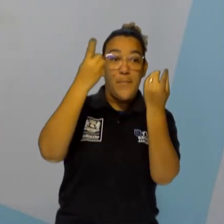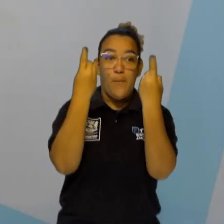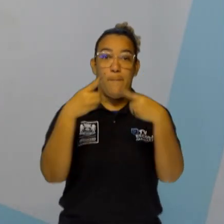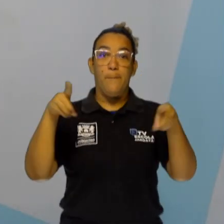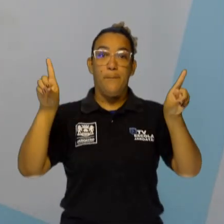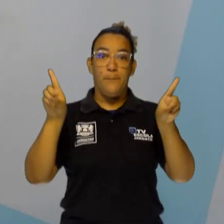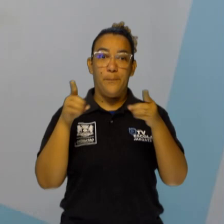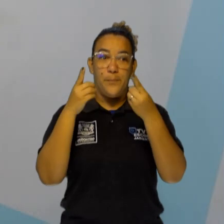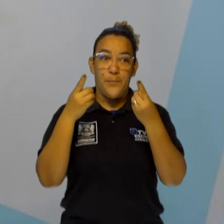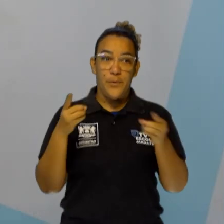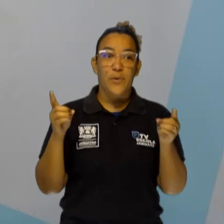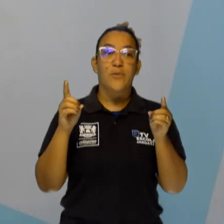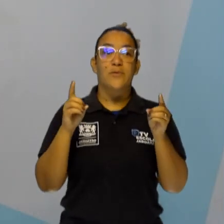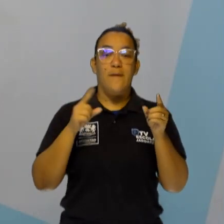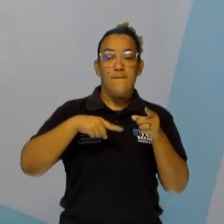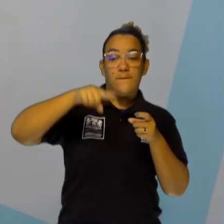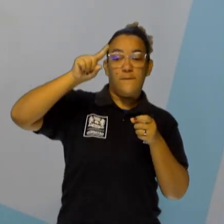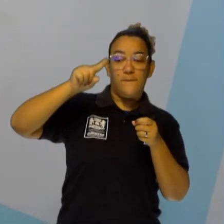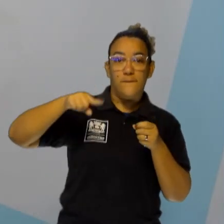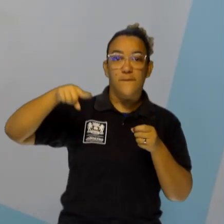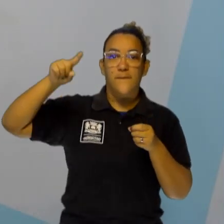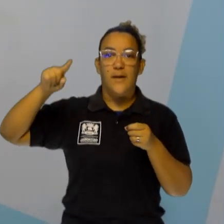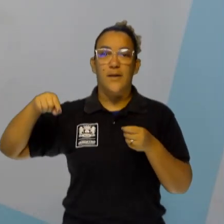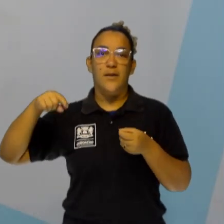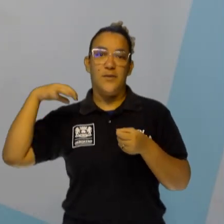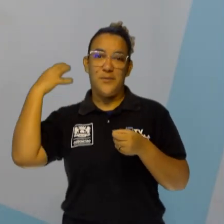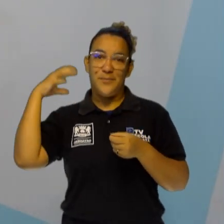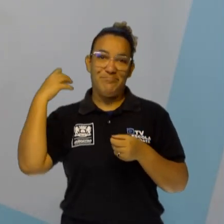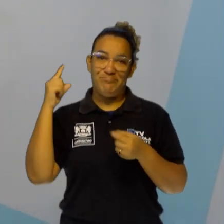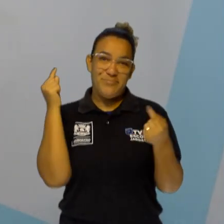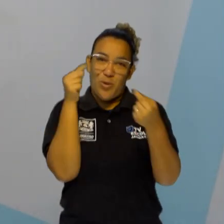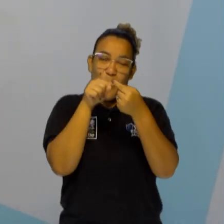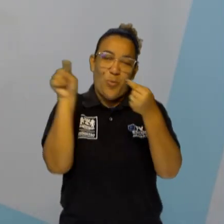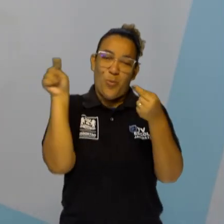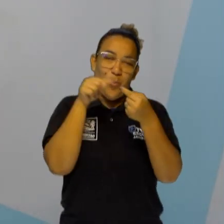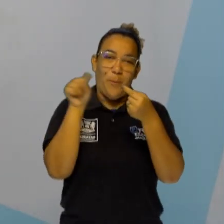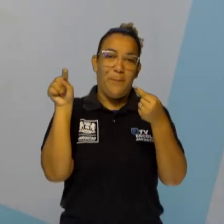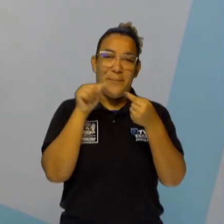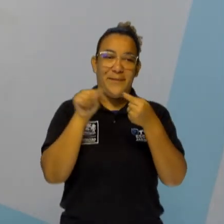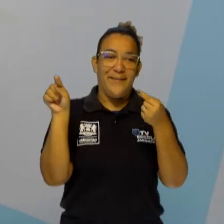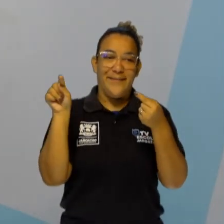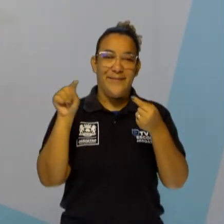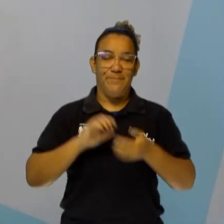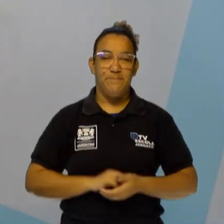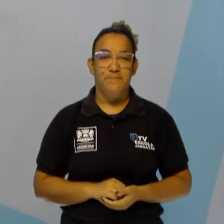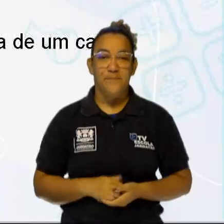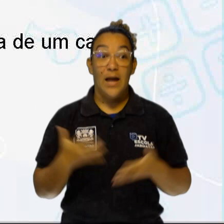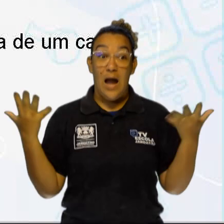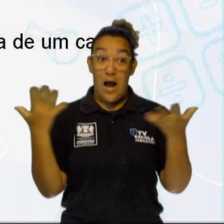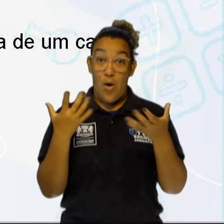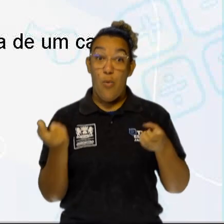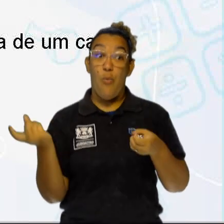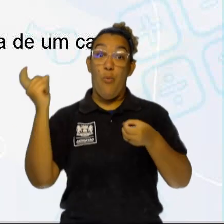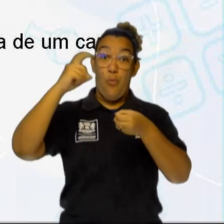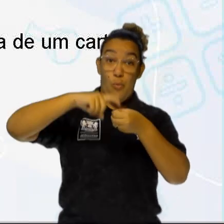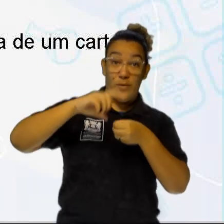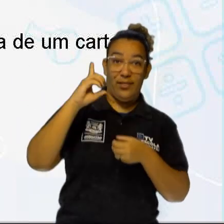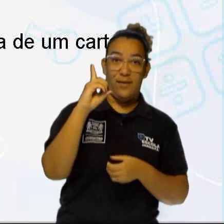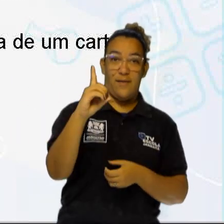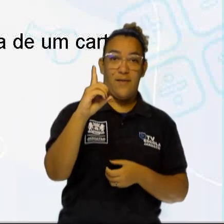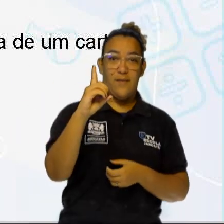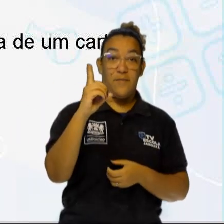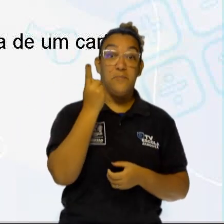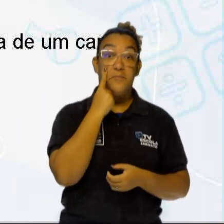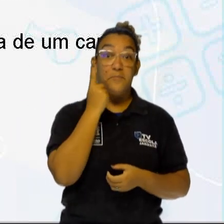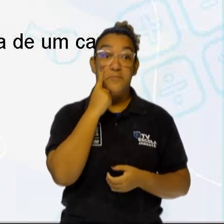são volúveis, né, a musicalidade. E não há relação entre uma coisa e outra. Vamos conferir lá o item D agora. Olha só, no item D nós